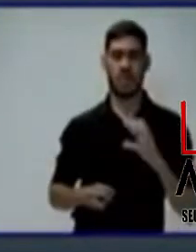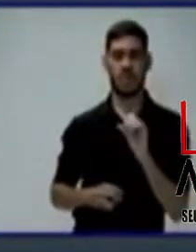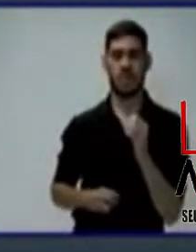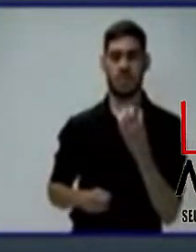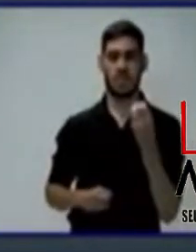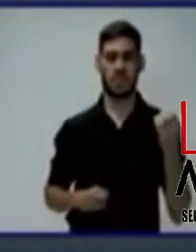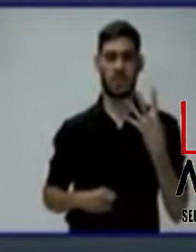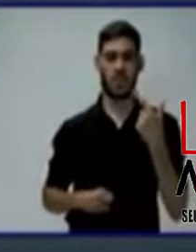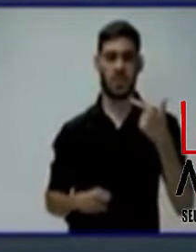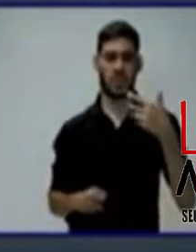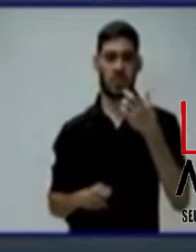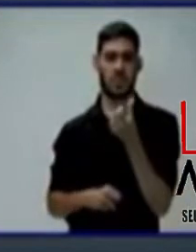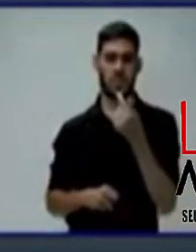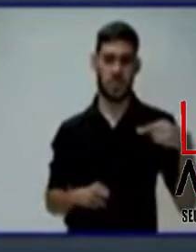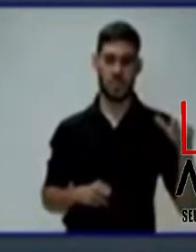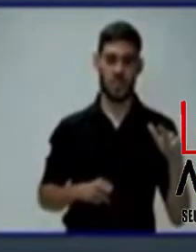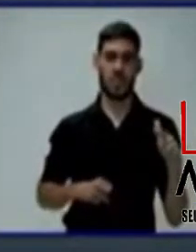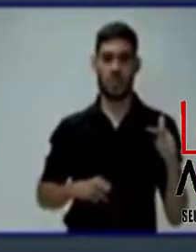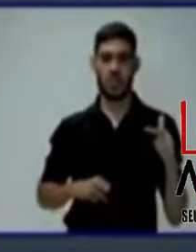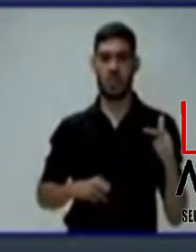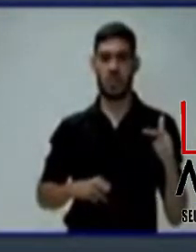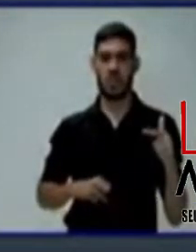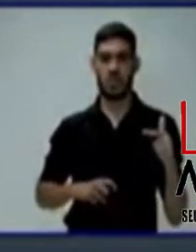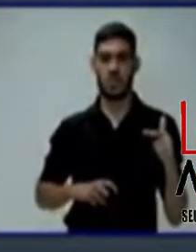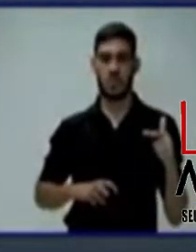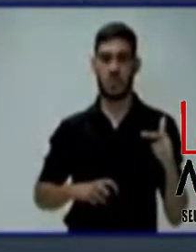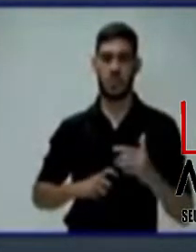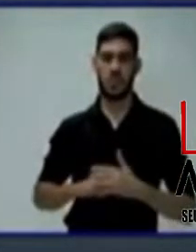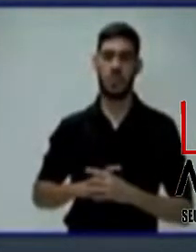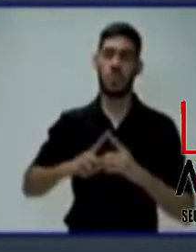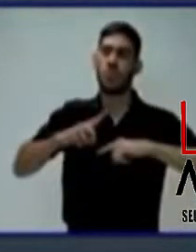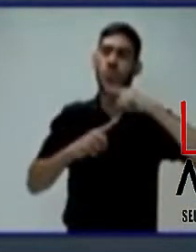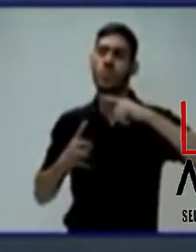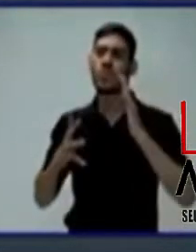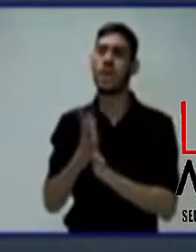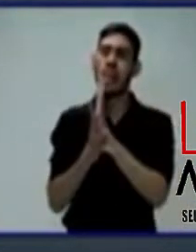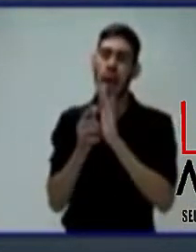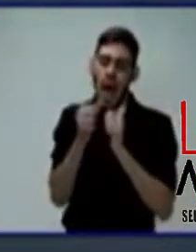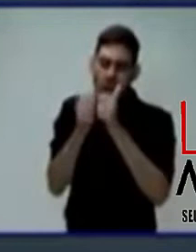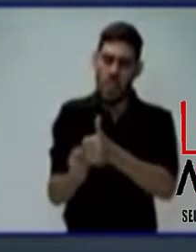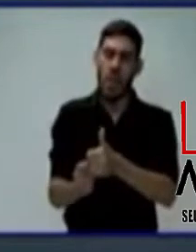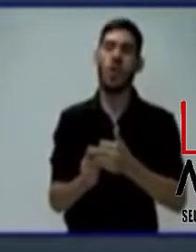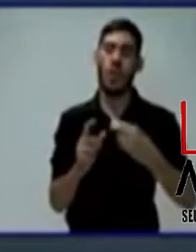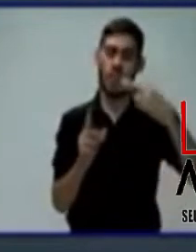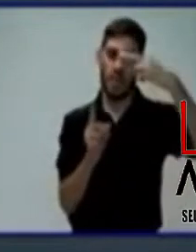0600-142-72, de modo que eu não tenho nenhuma dúvida em acompanhar o eminente